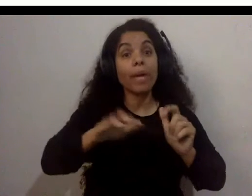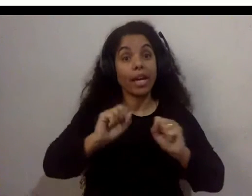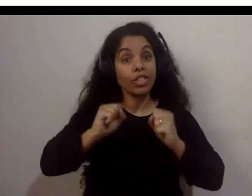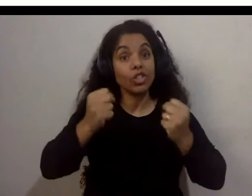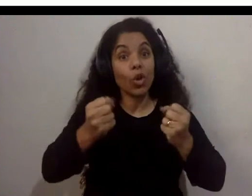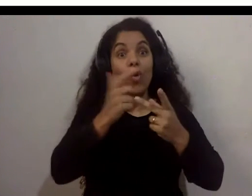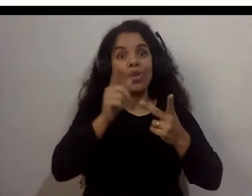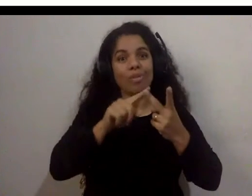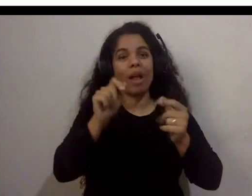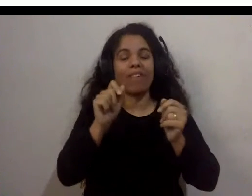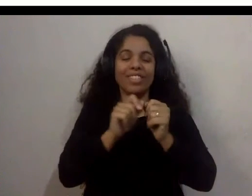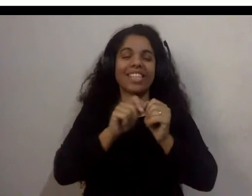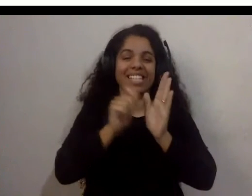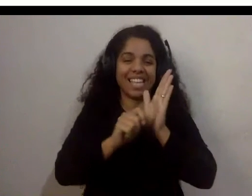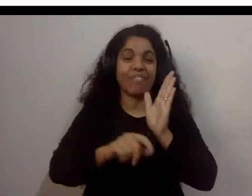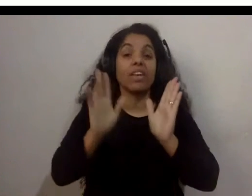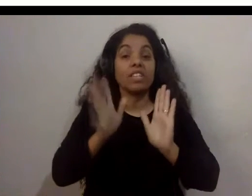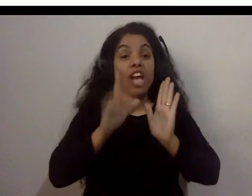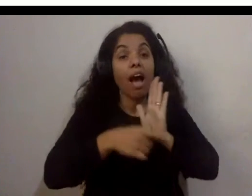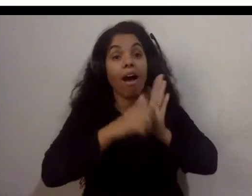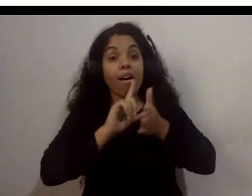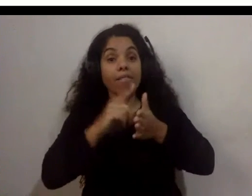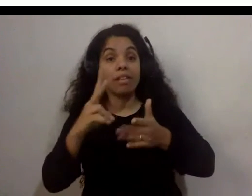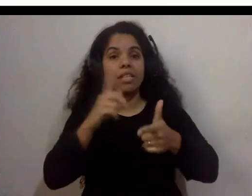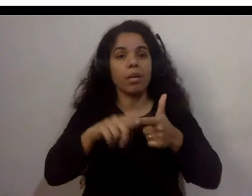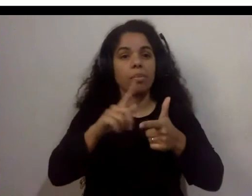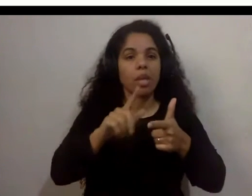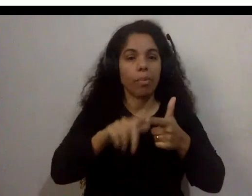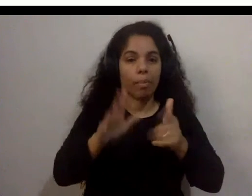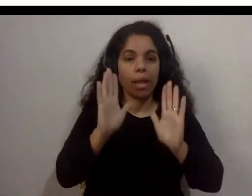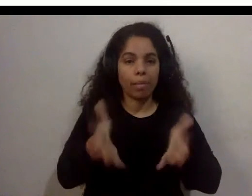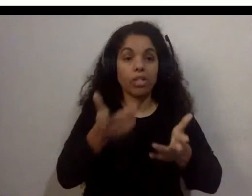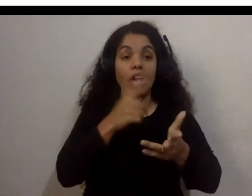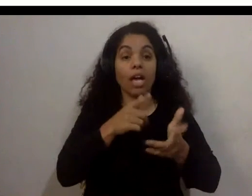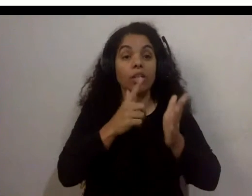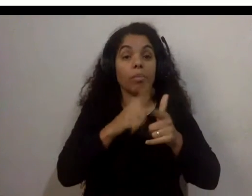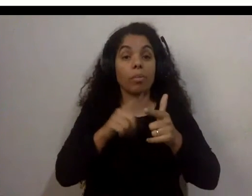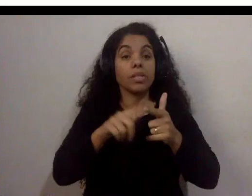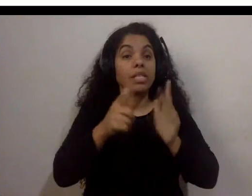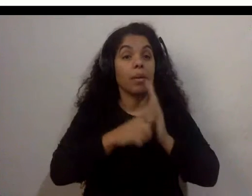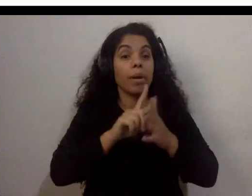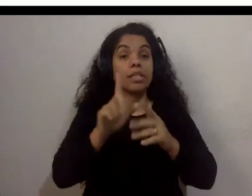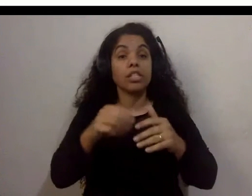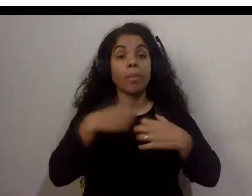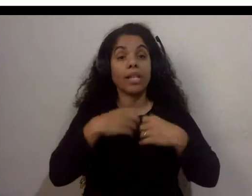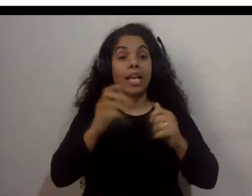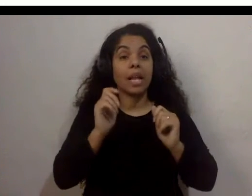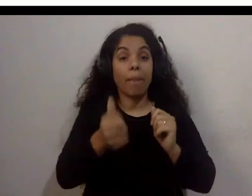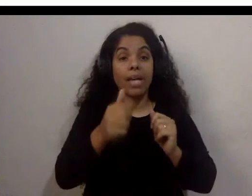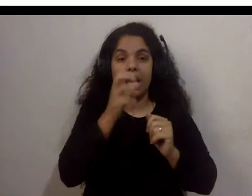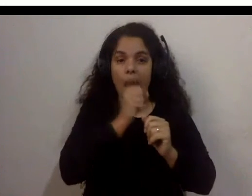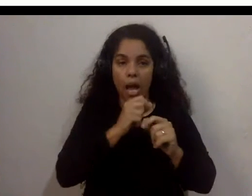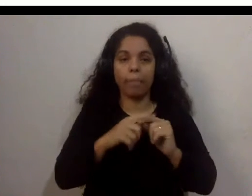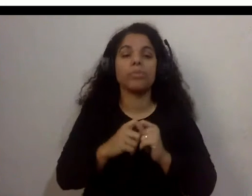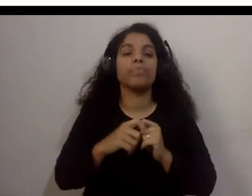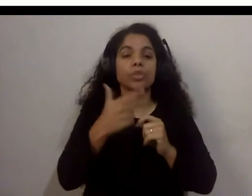já antecipa o seu problema e faz com que o seu problema, ao ser antecipado, ele seja resolvido de maneira mais rápida. E